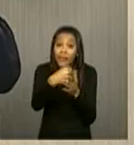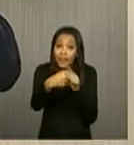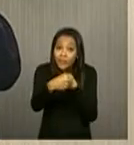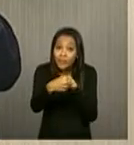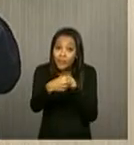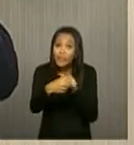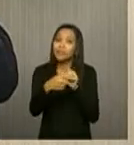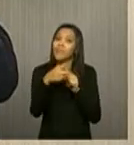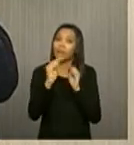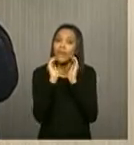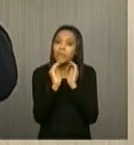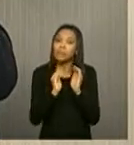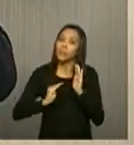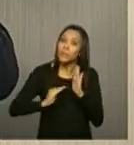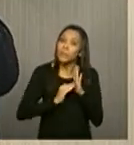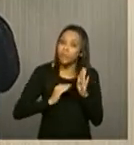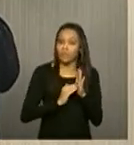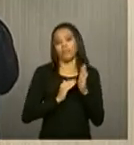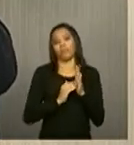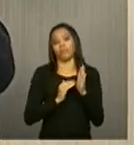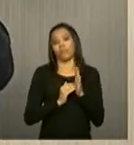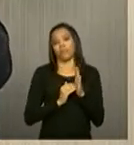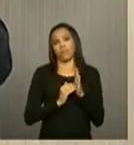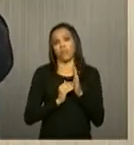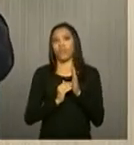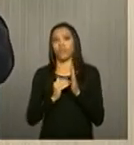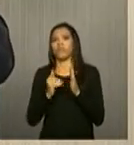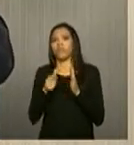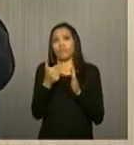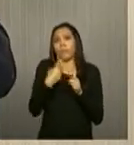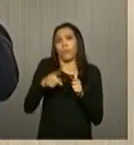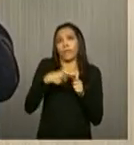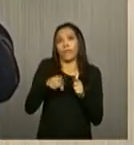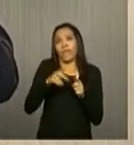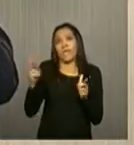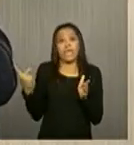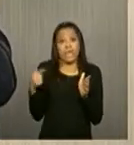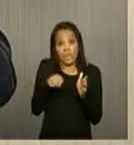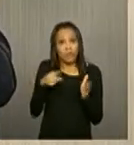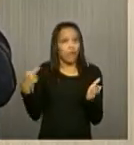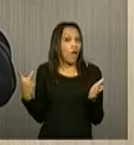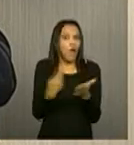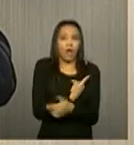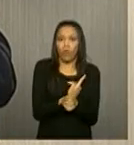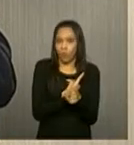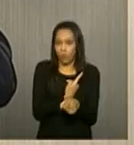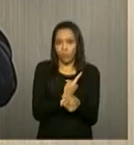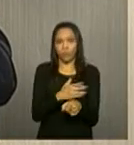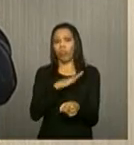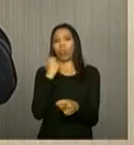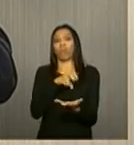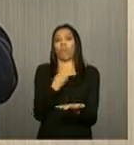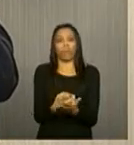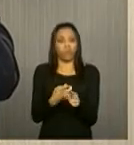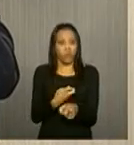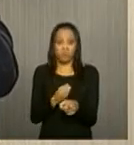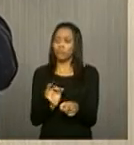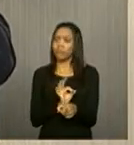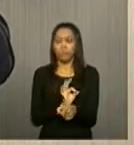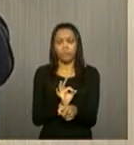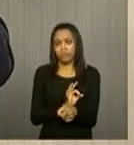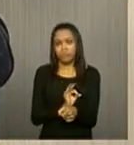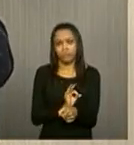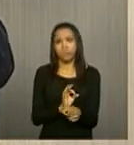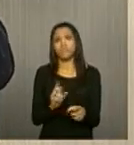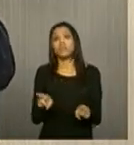limite terapêutica ou seja não havia vinculação a possibilidade disso como um quadro de intoxicação então a